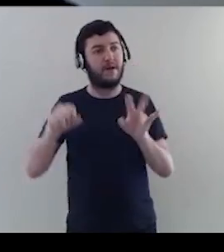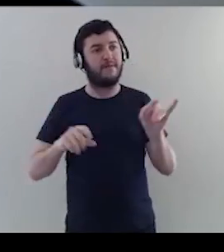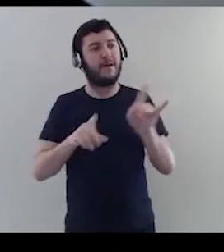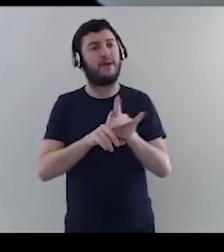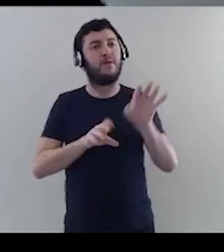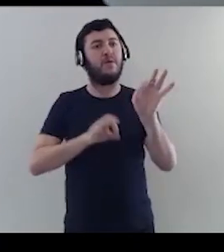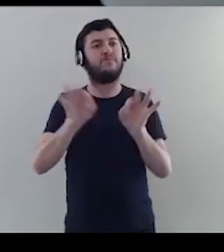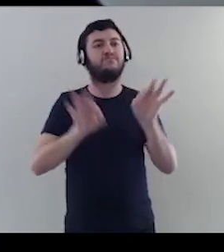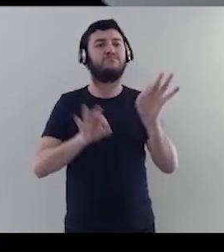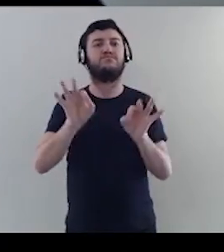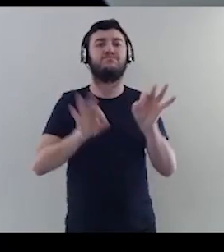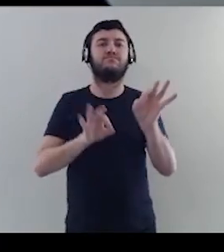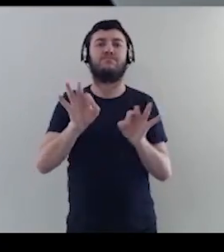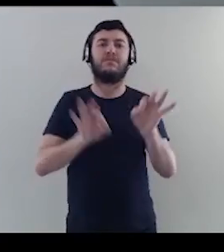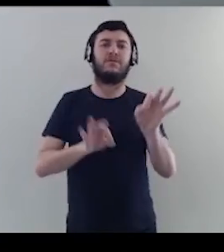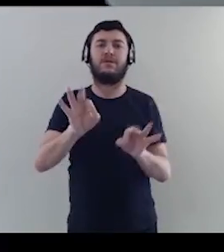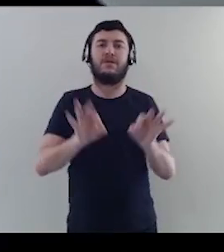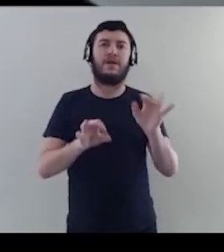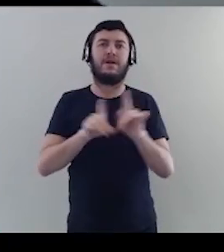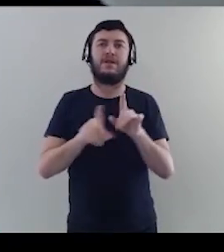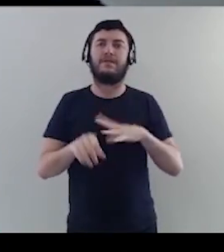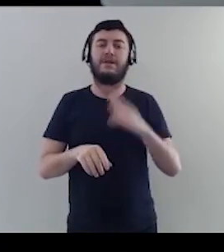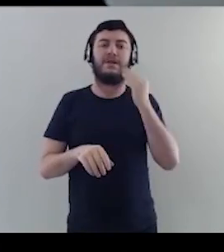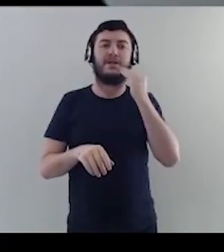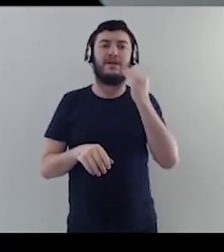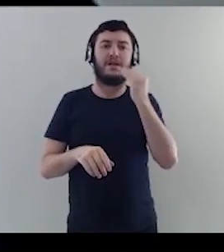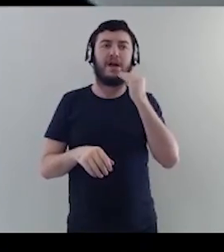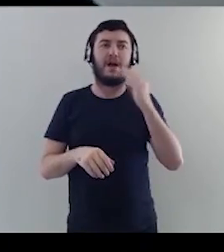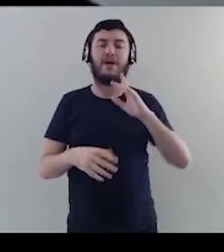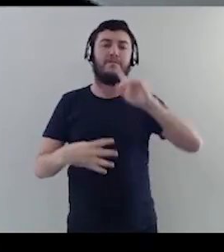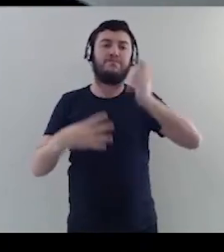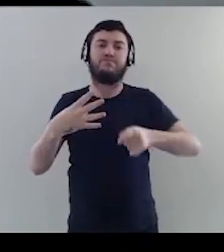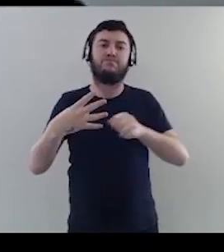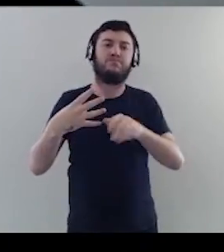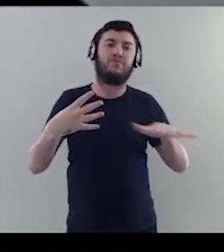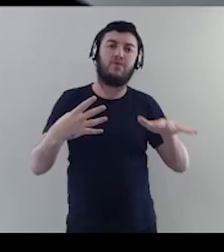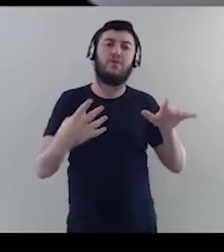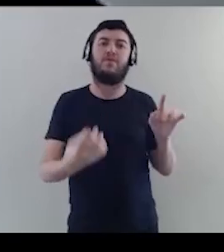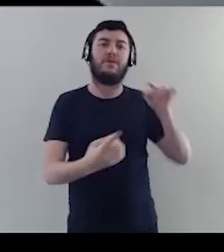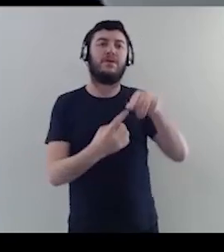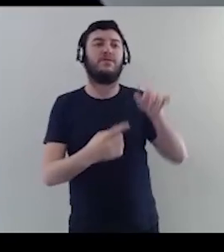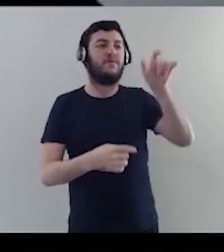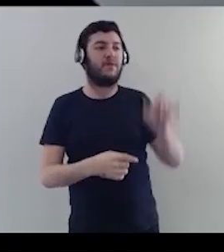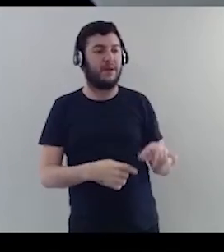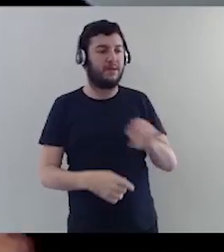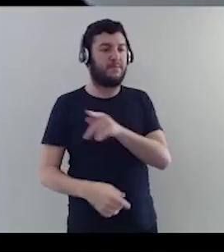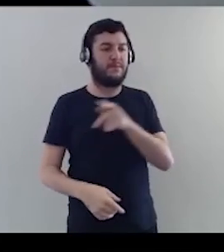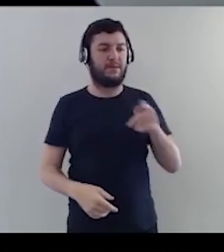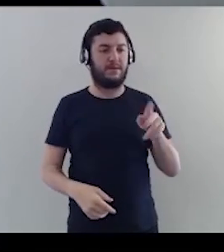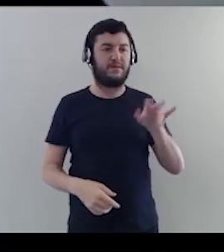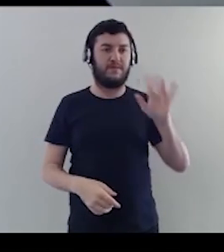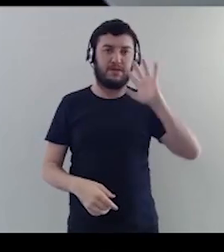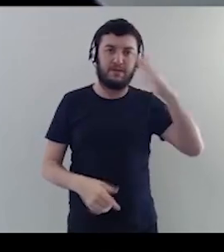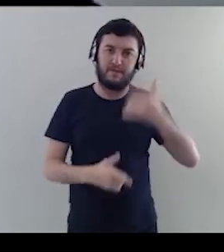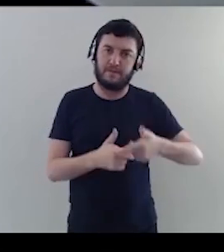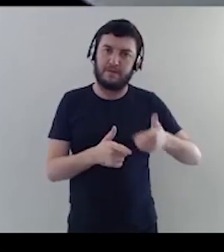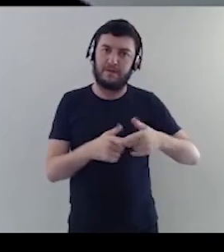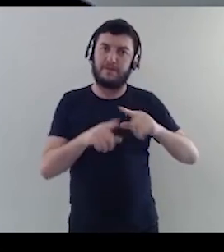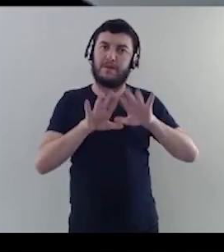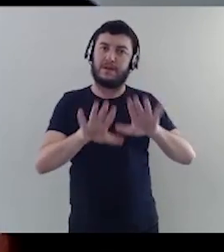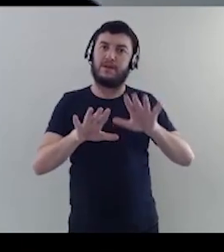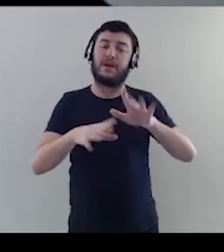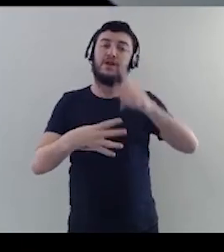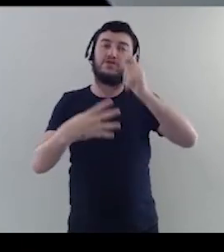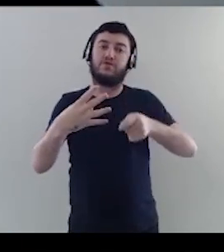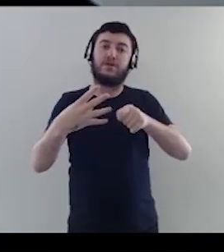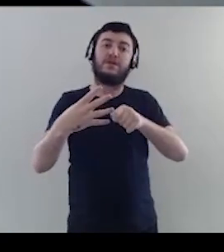Porque anteriormente não podemos dizer que é um precedente, foi jurisprudência da crise. Mas vai ou não fazer da jurisprudência da crise de 2010, 2014